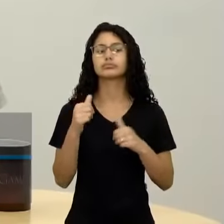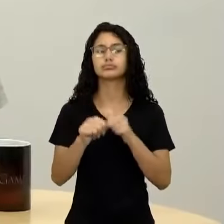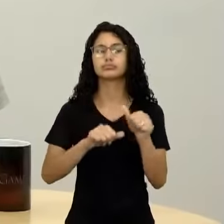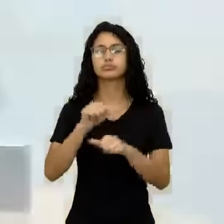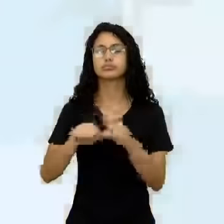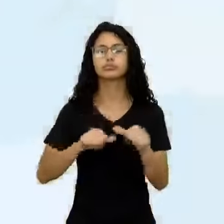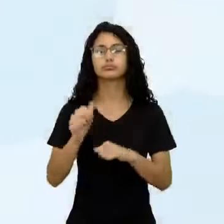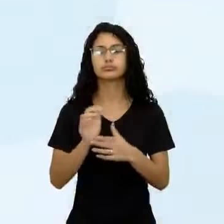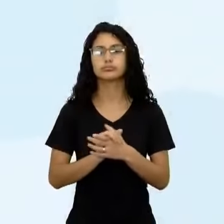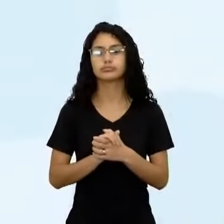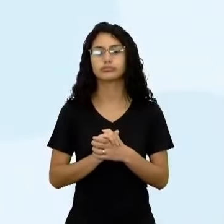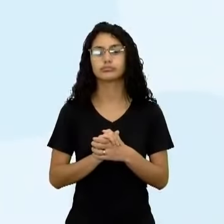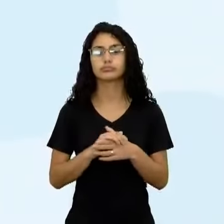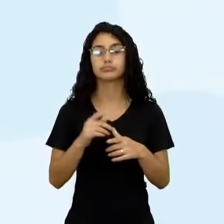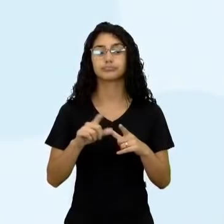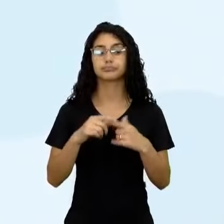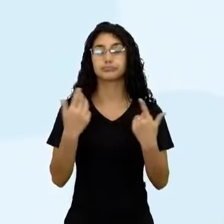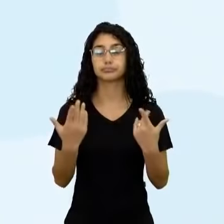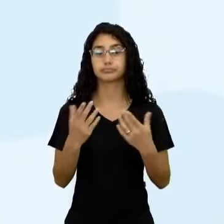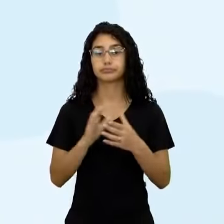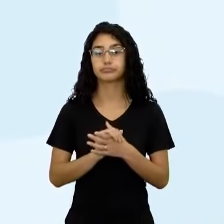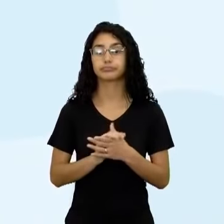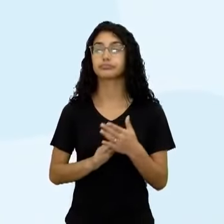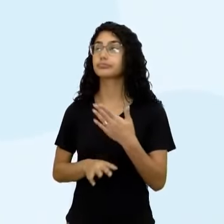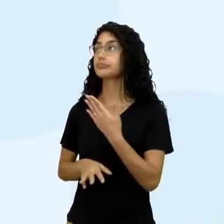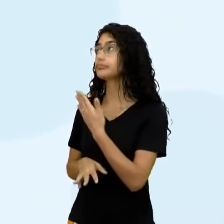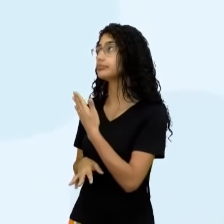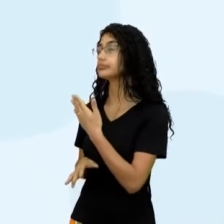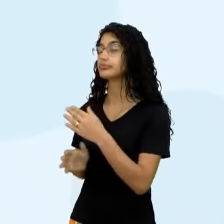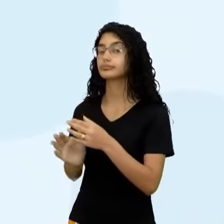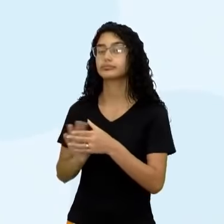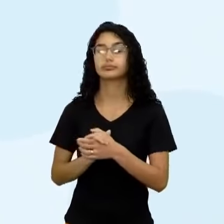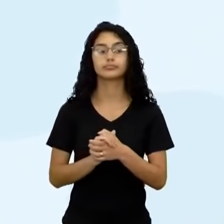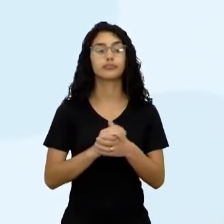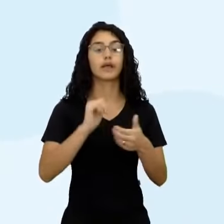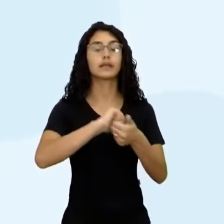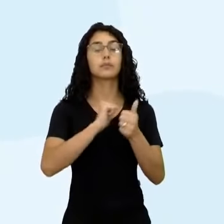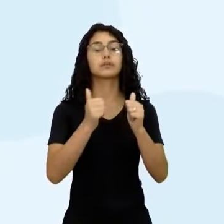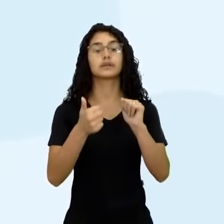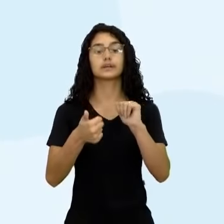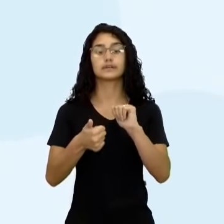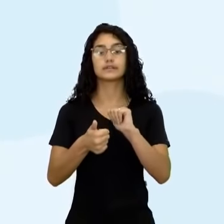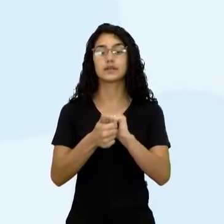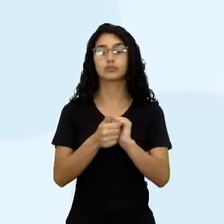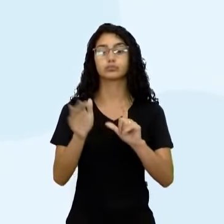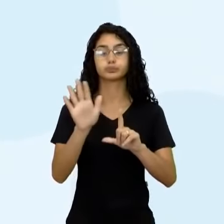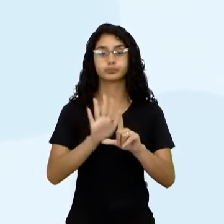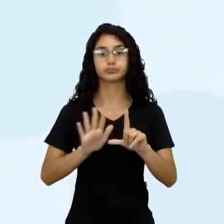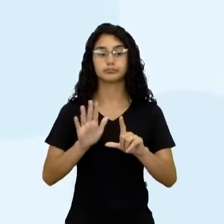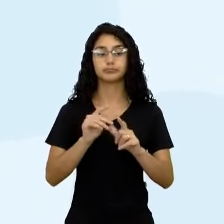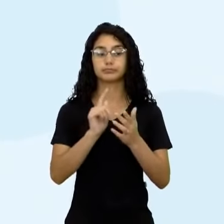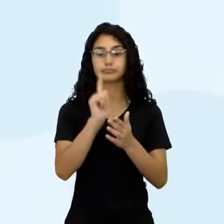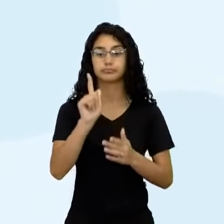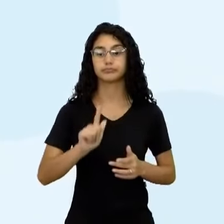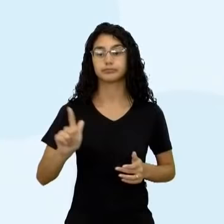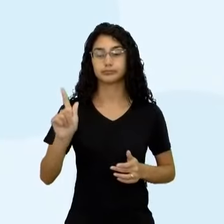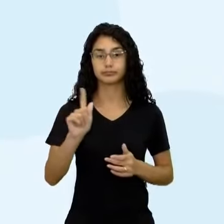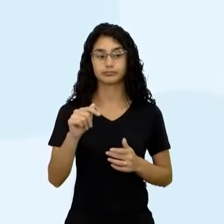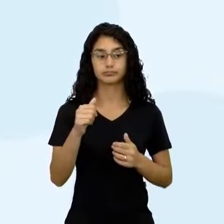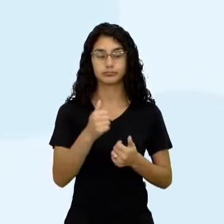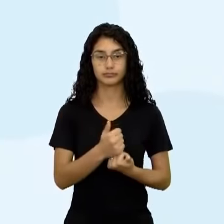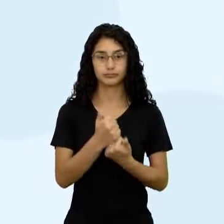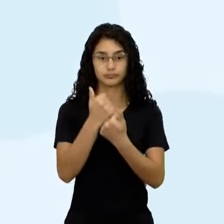descobrir conteúdo de hoje na tela para vocês adaptações de obras literárias para diversos gêneros e suportes e